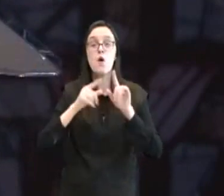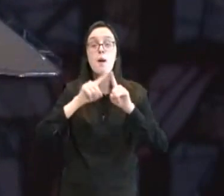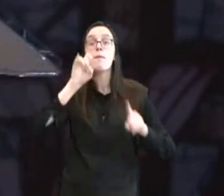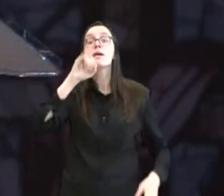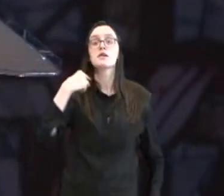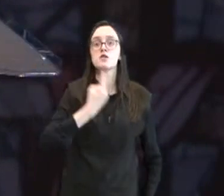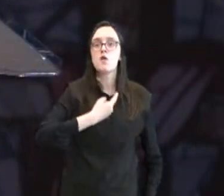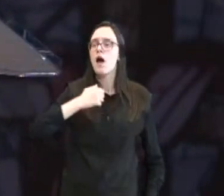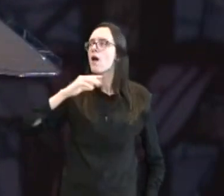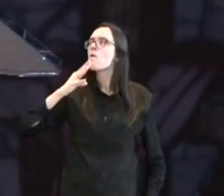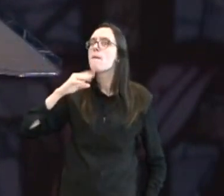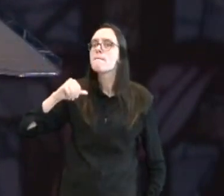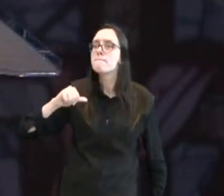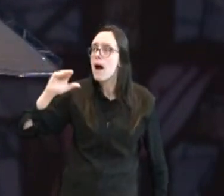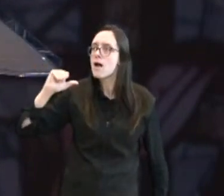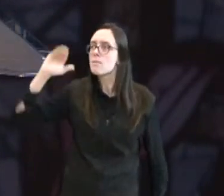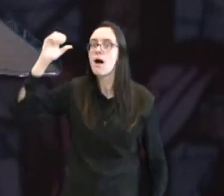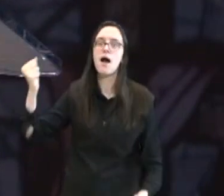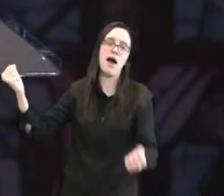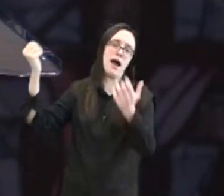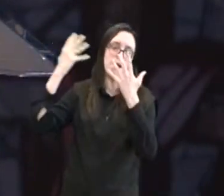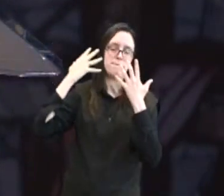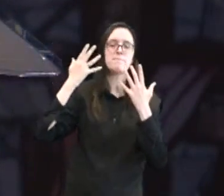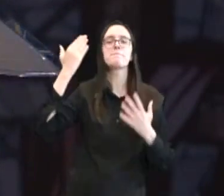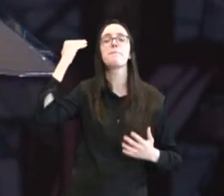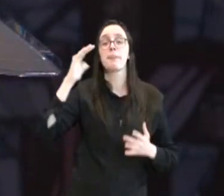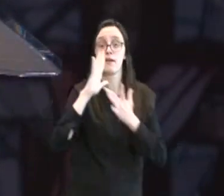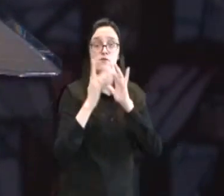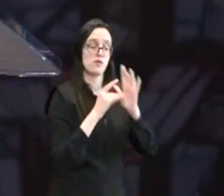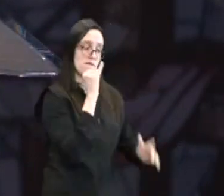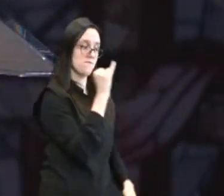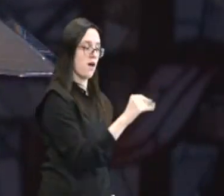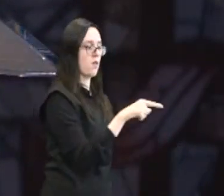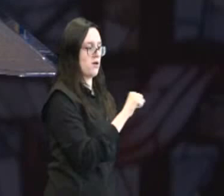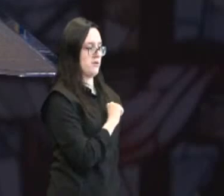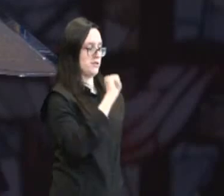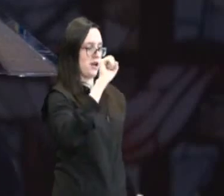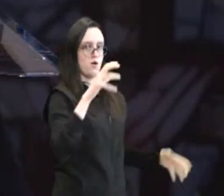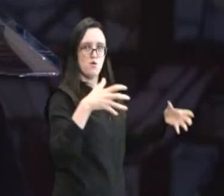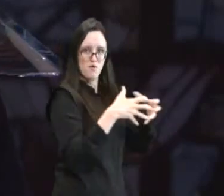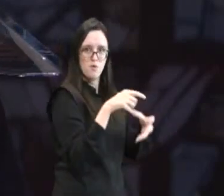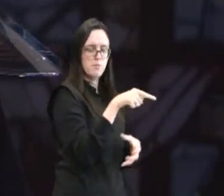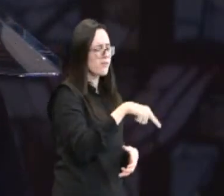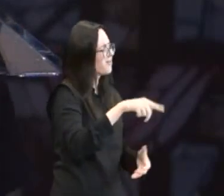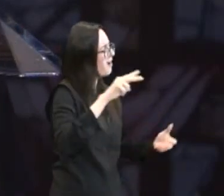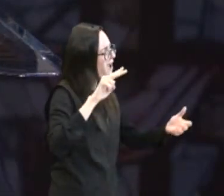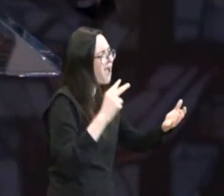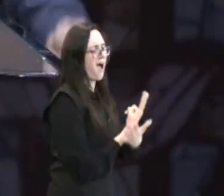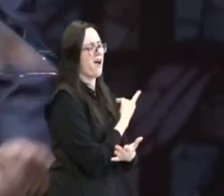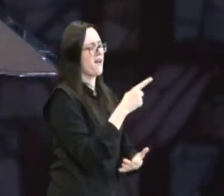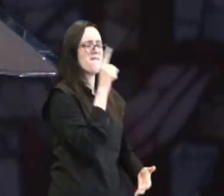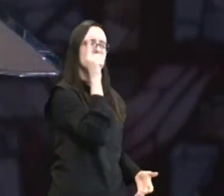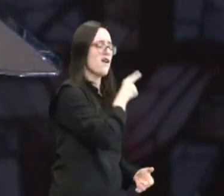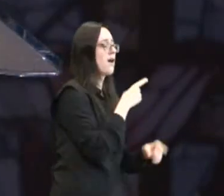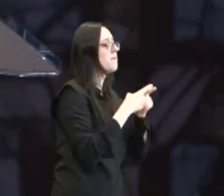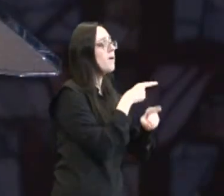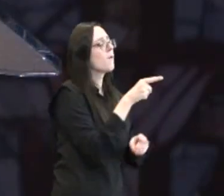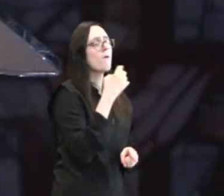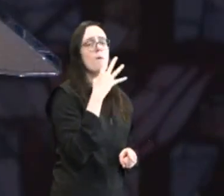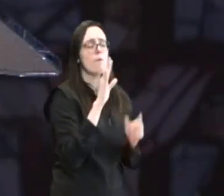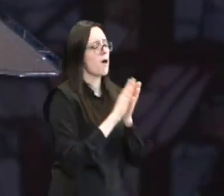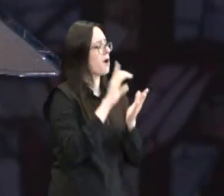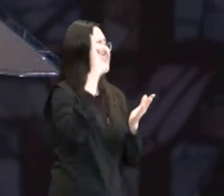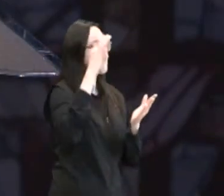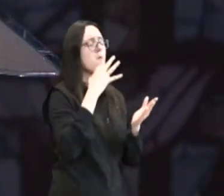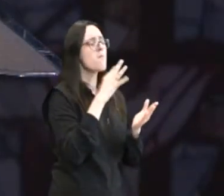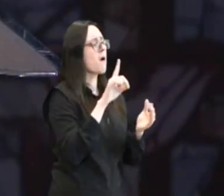na nossa vida. Jesus falou para os saduceus que eles erravam, porque não conheciam as Escrituras nem